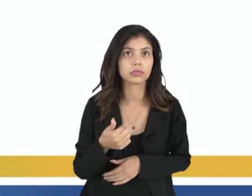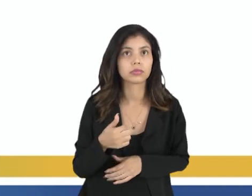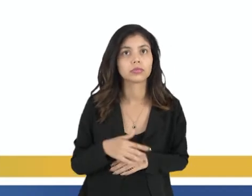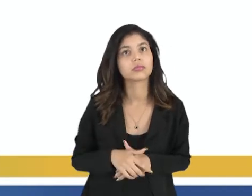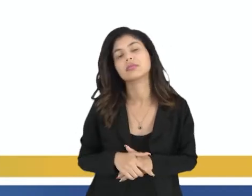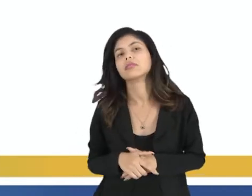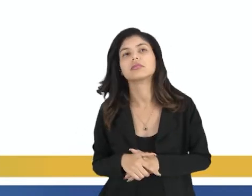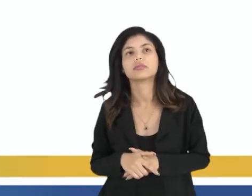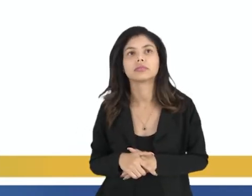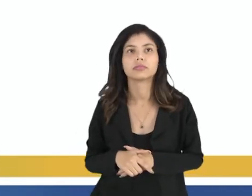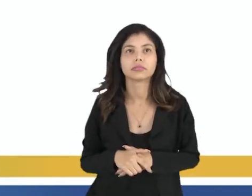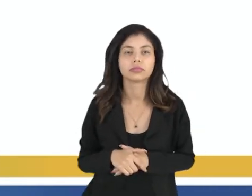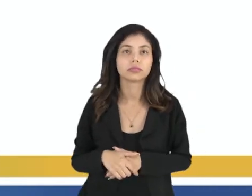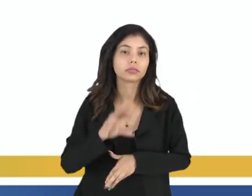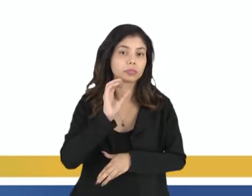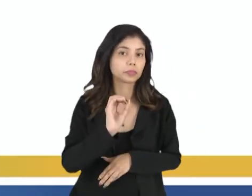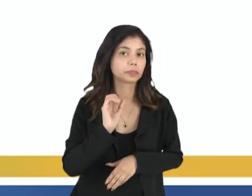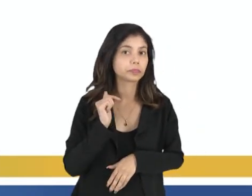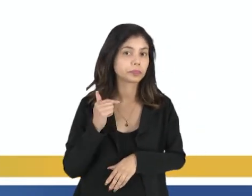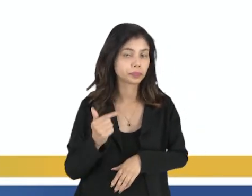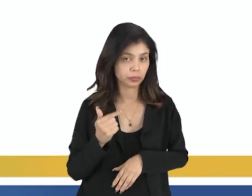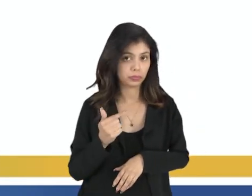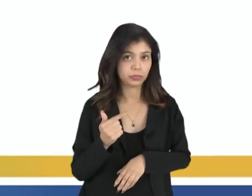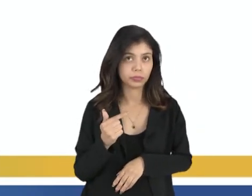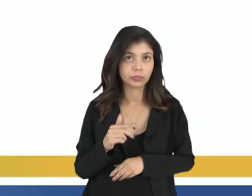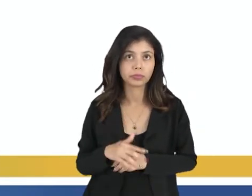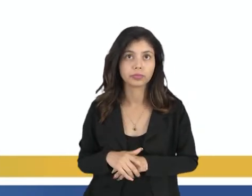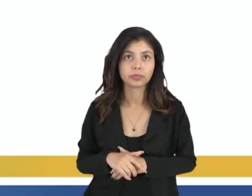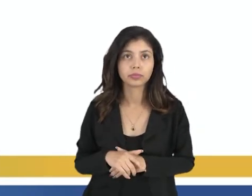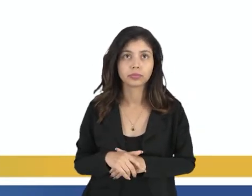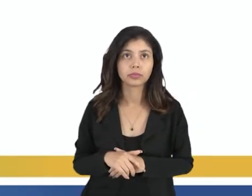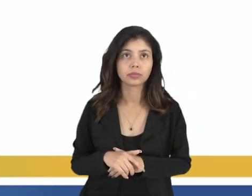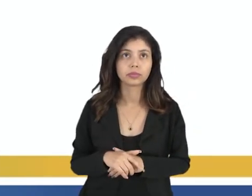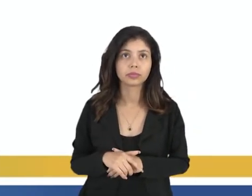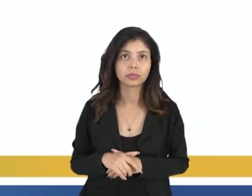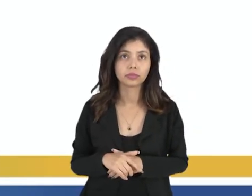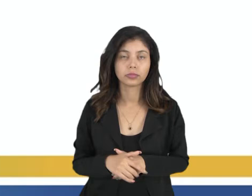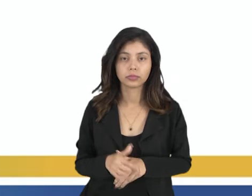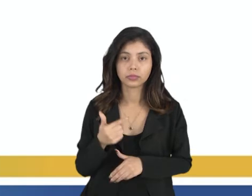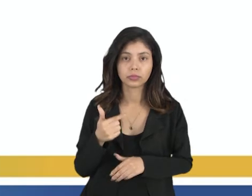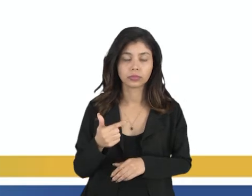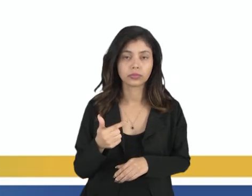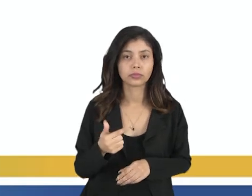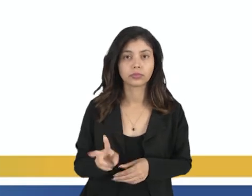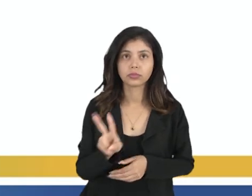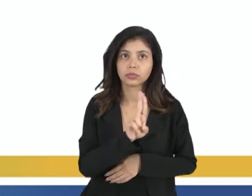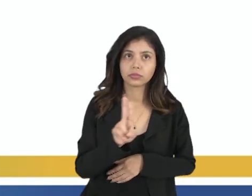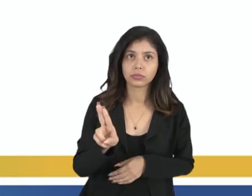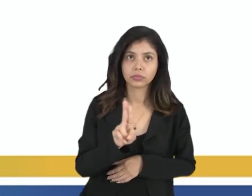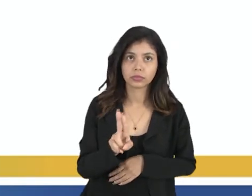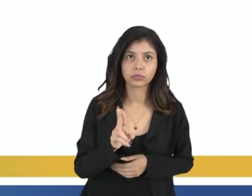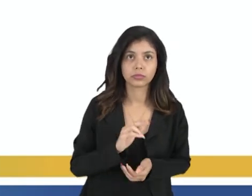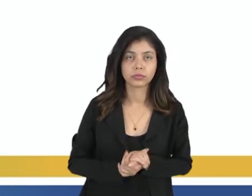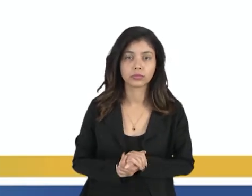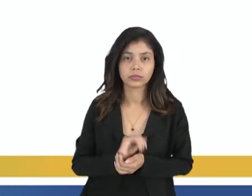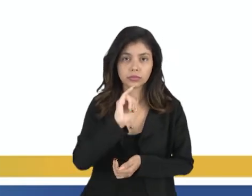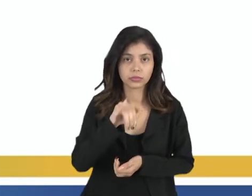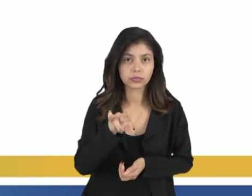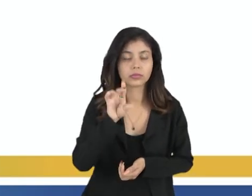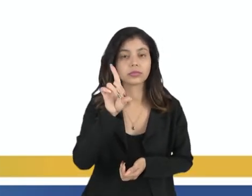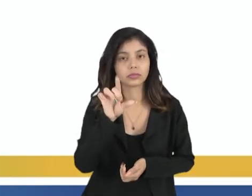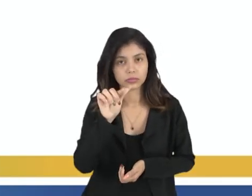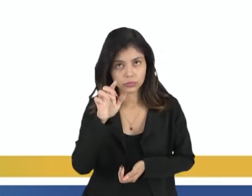aqui na equação, e O2, está aqui representado. Esse 2 é chamado de índice, esse